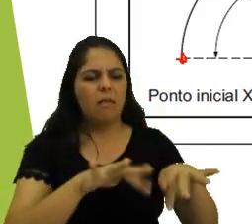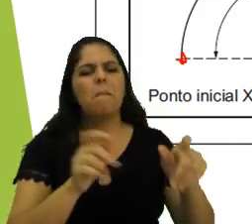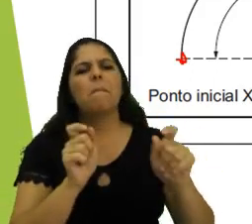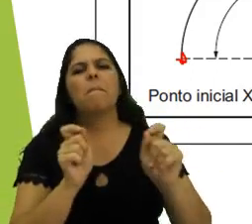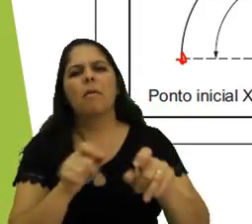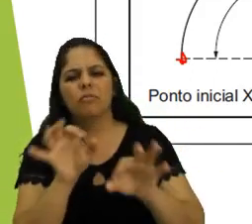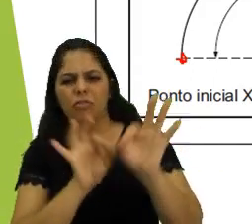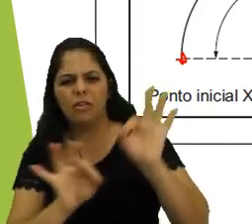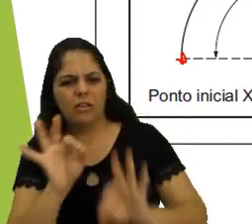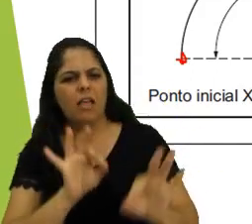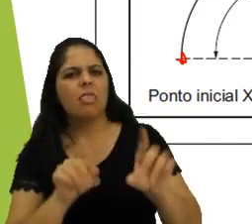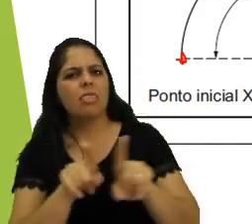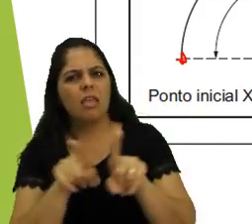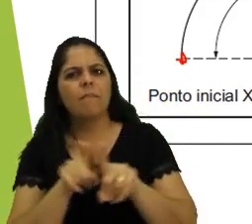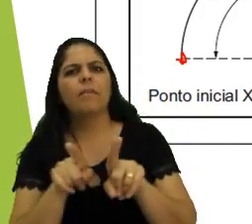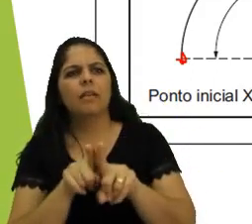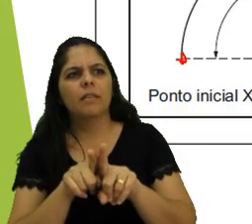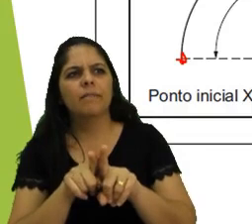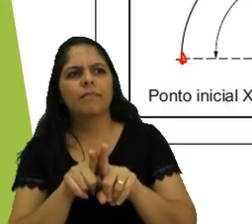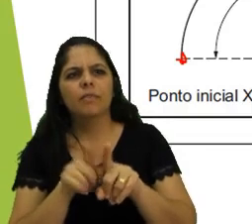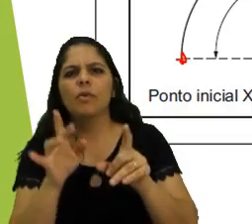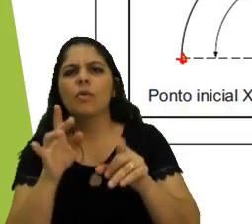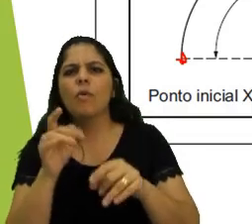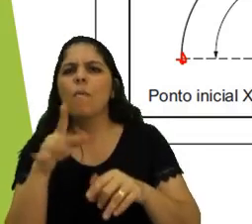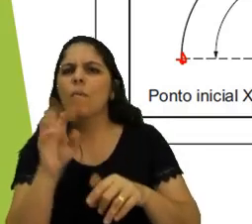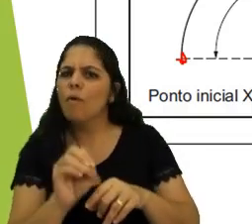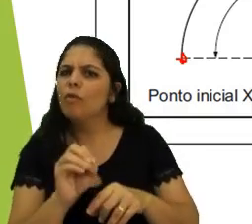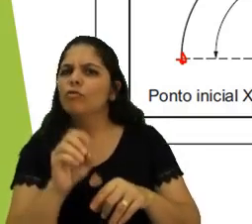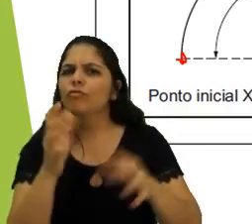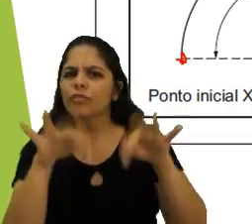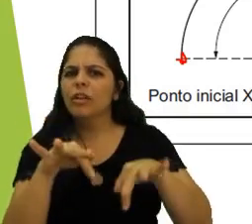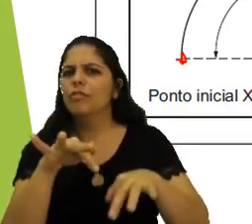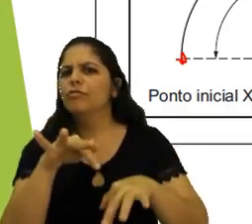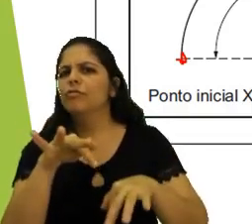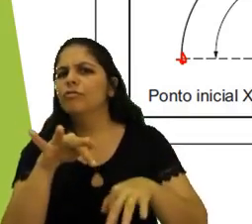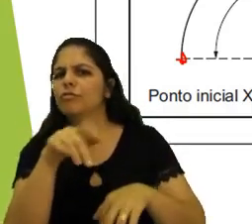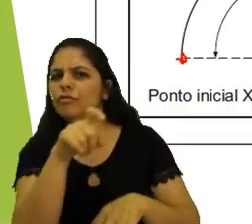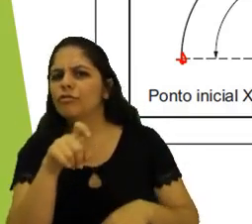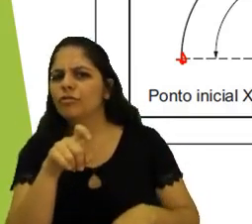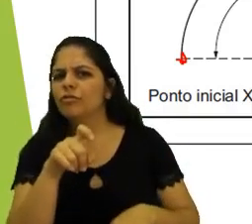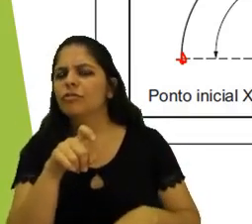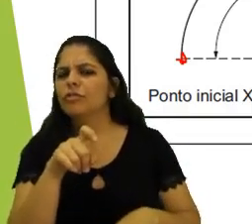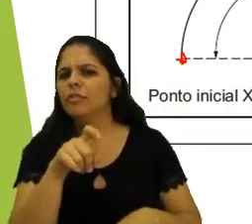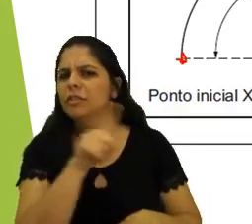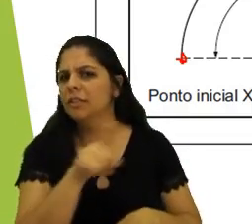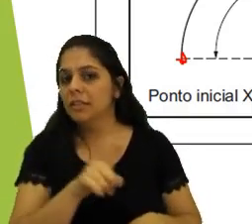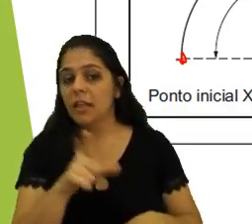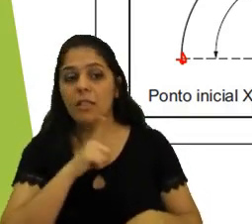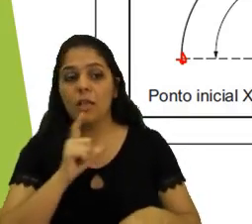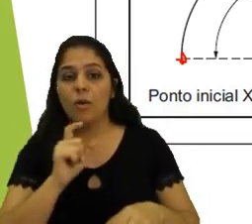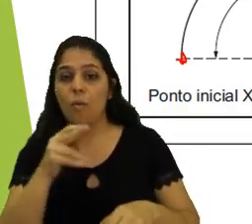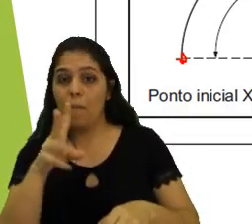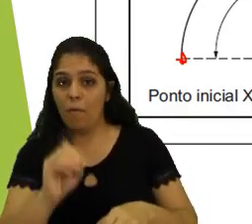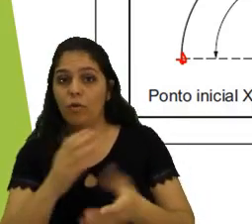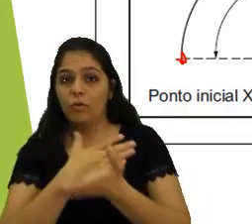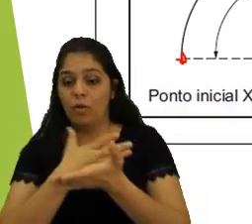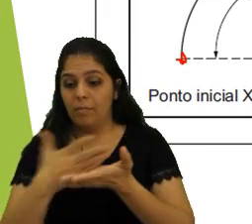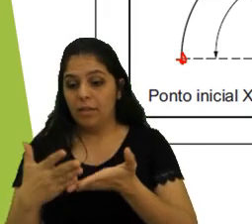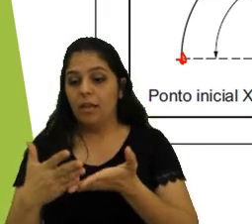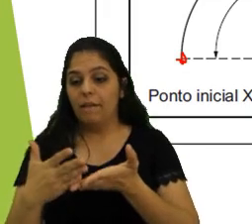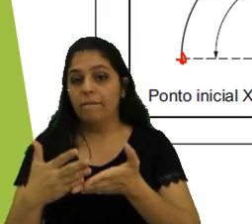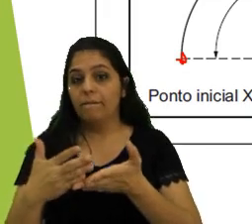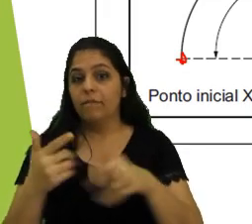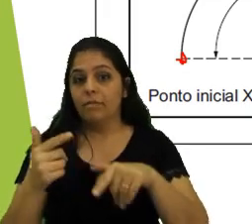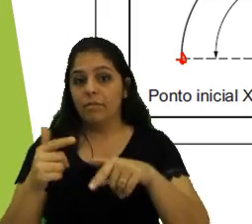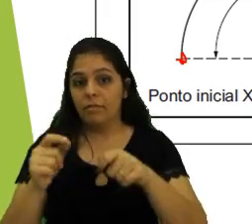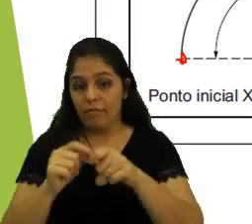forma também, como o ponto final x e z, tá? Tem um ponto inicial aqui onde a ferramenta vai começar o